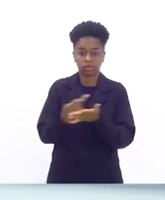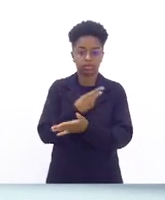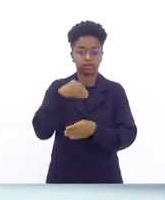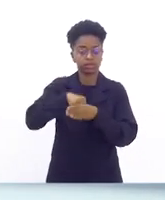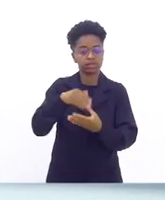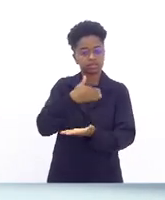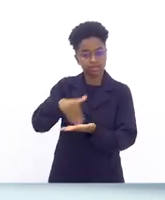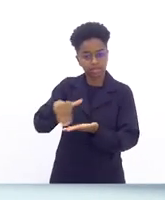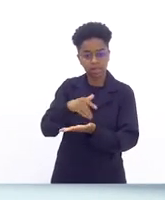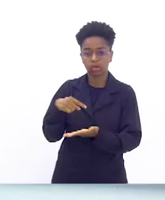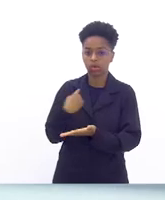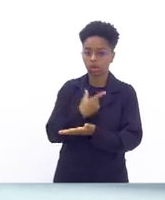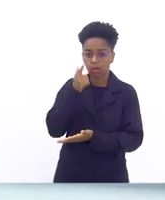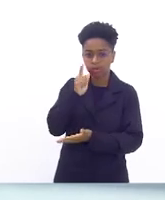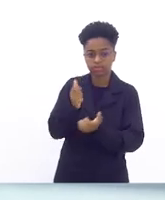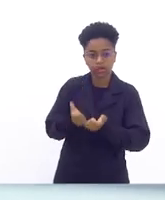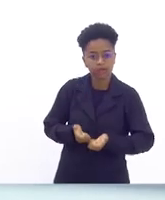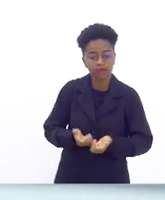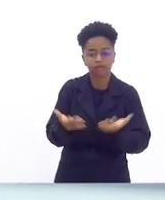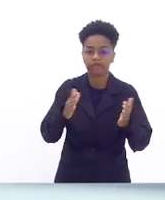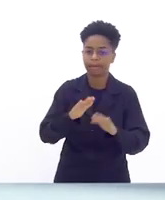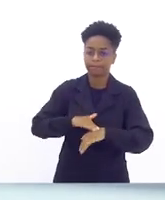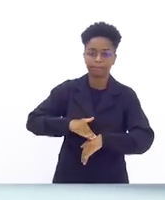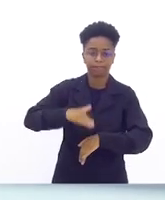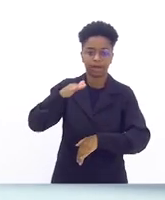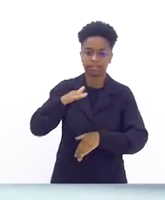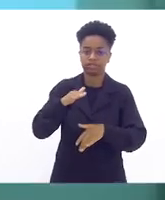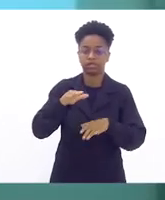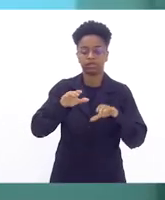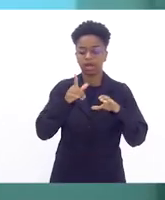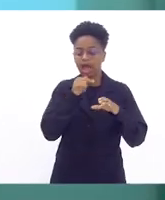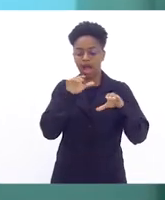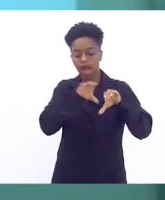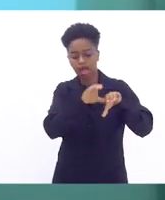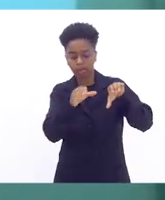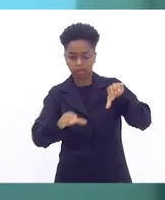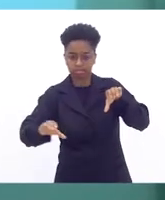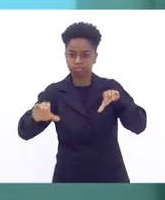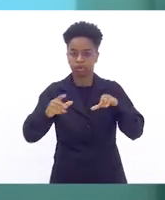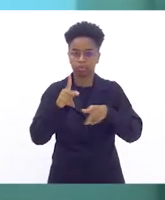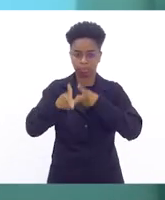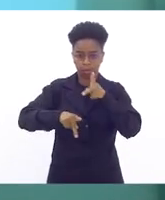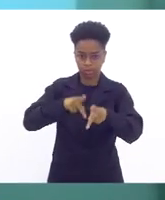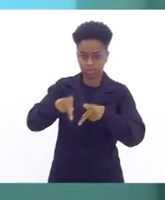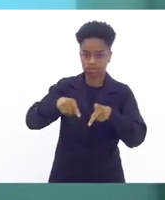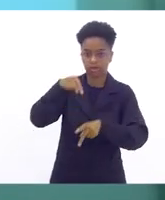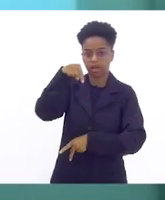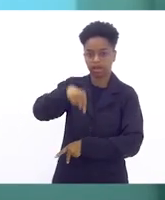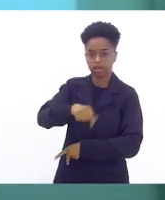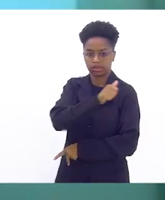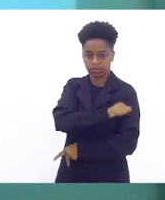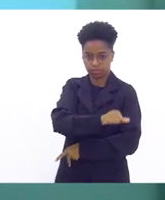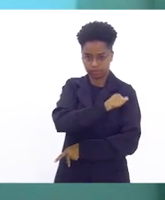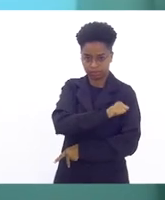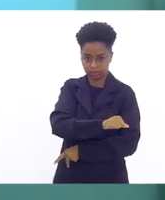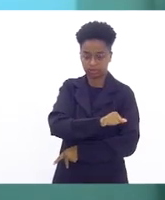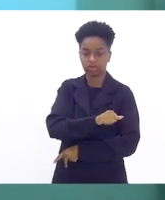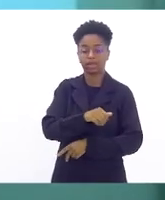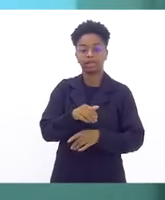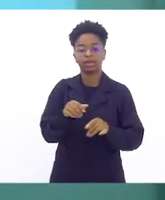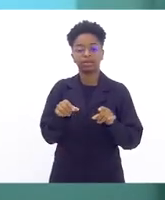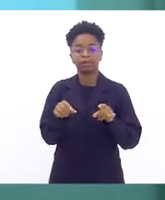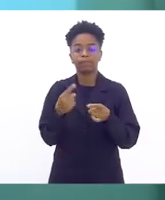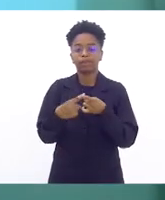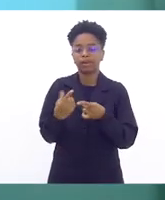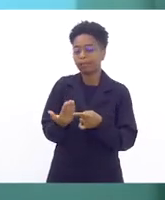ganhamos ofertar muito mais saneamento para a população Fluminense do que até então